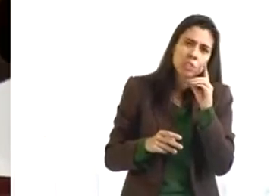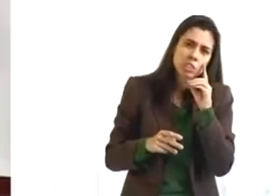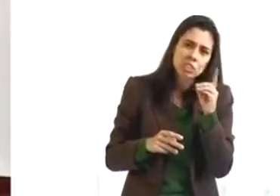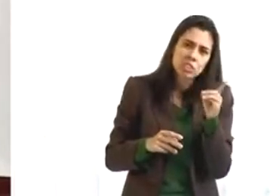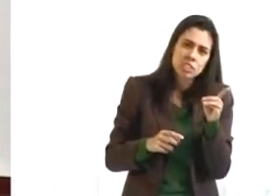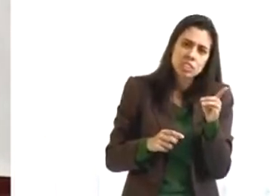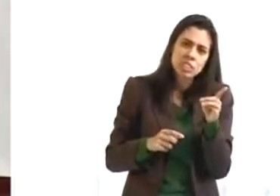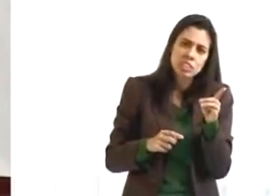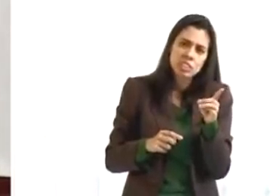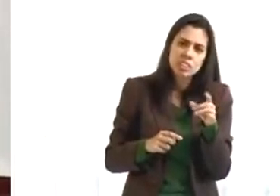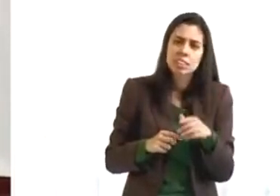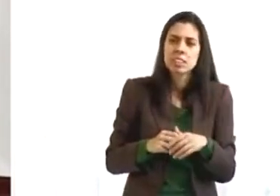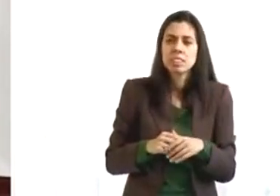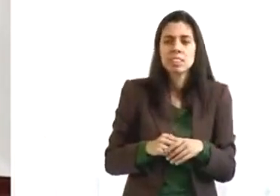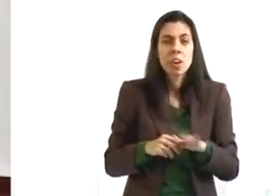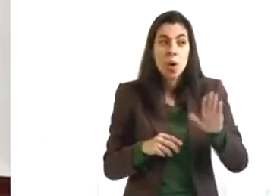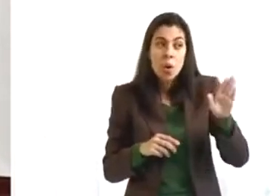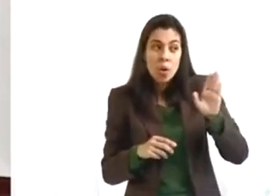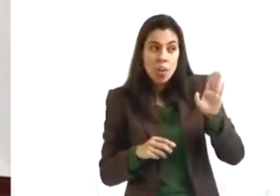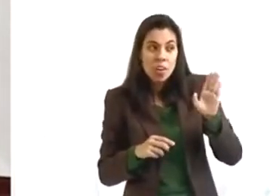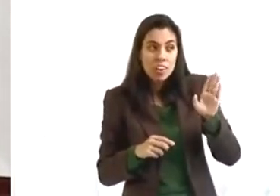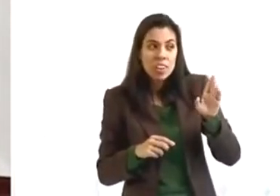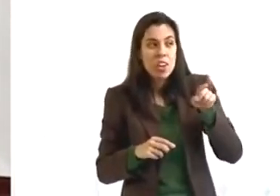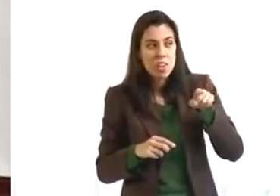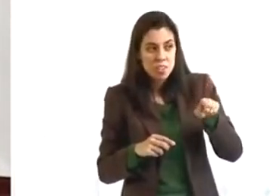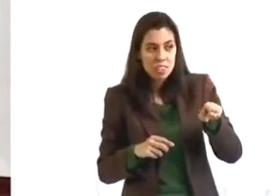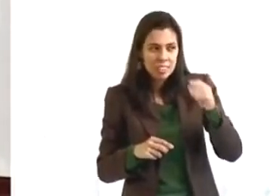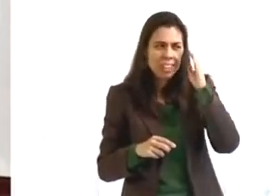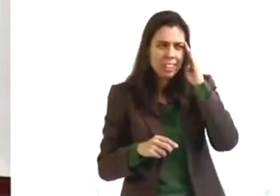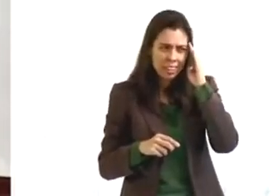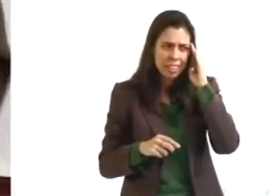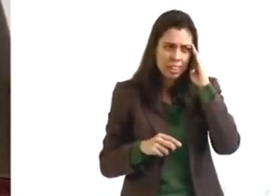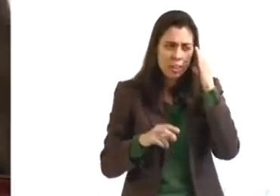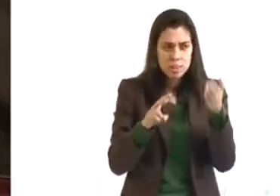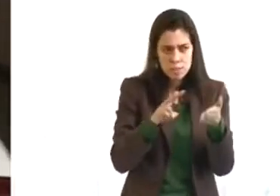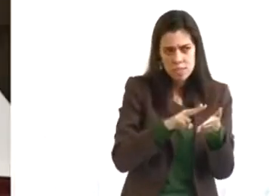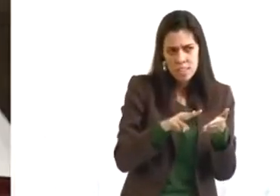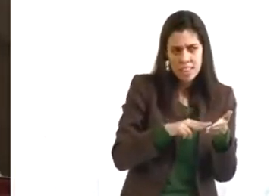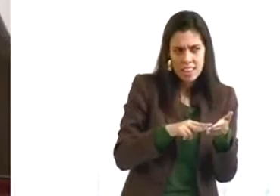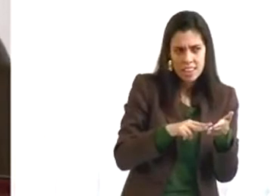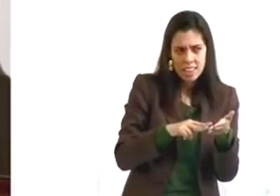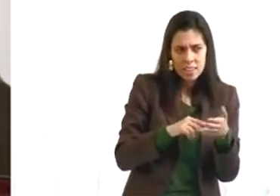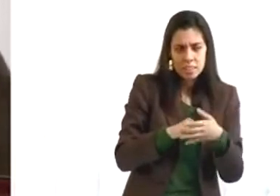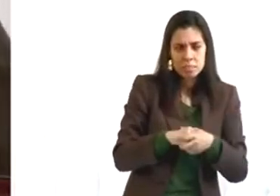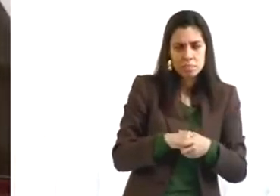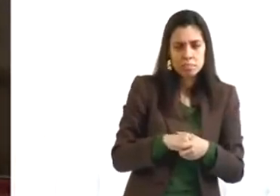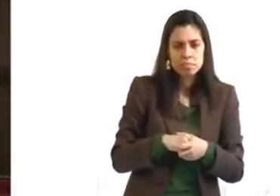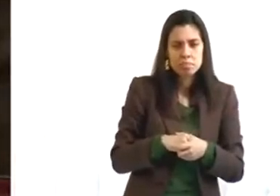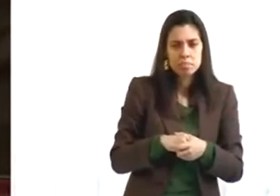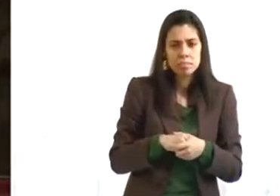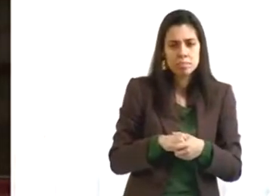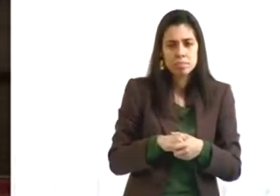na parte da tarde, mas diz: olá, você entende o que você está lendo aí?